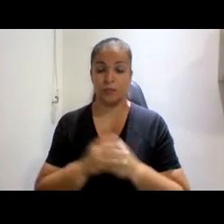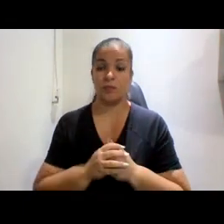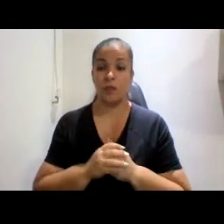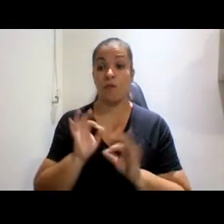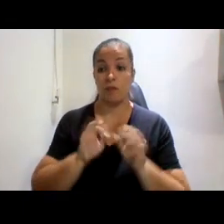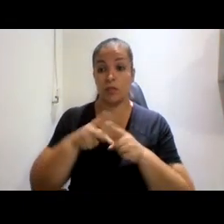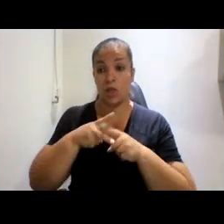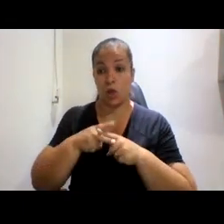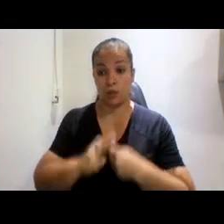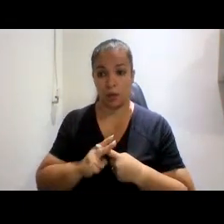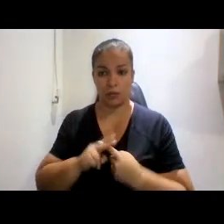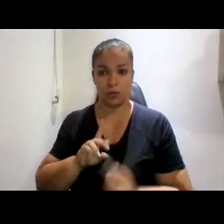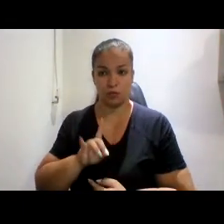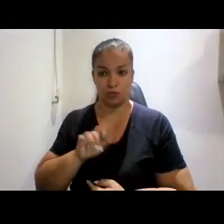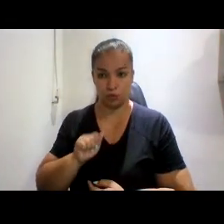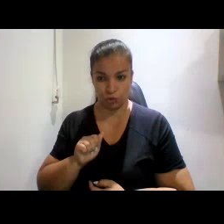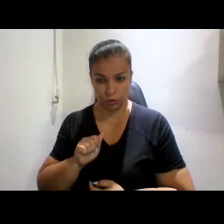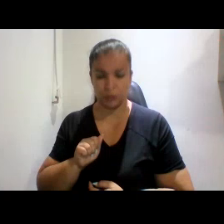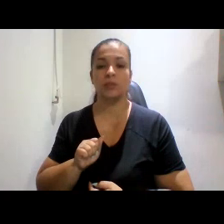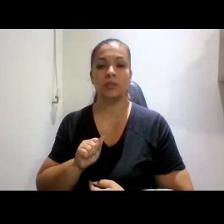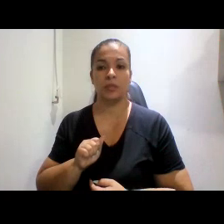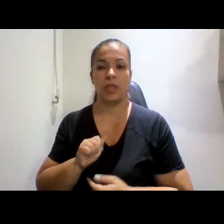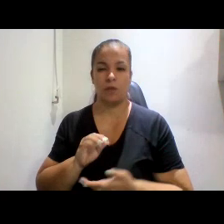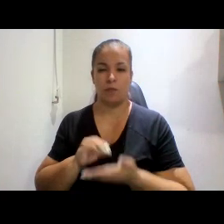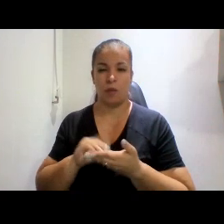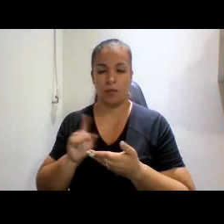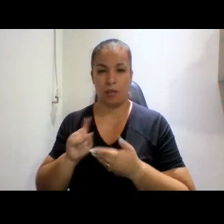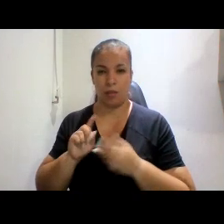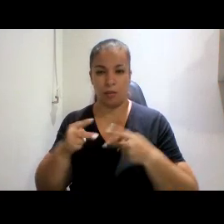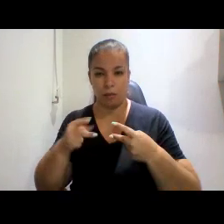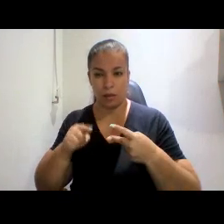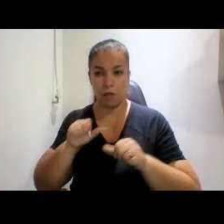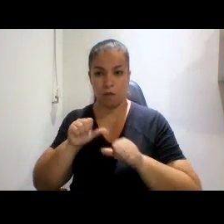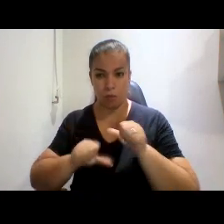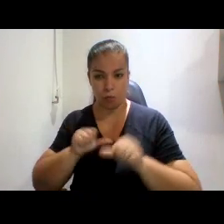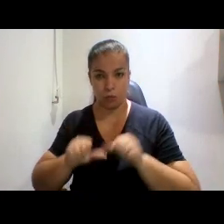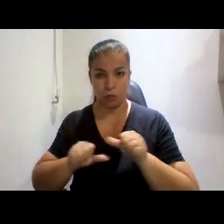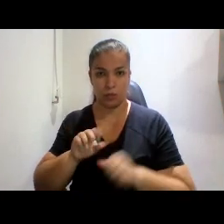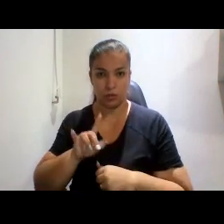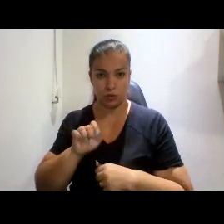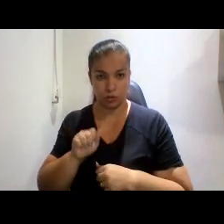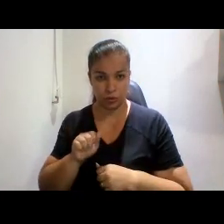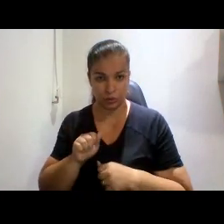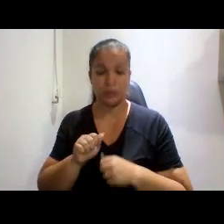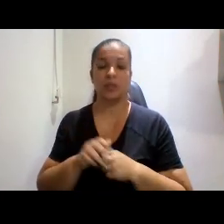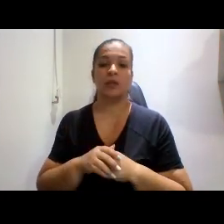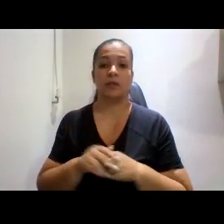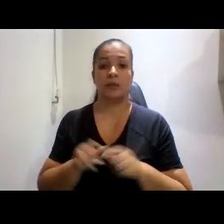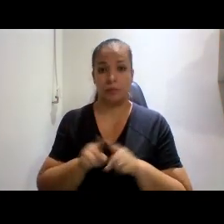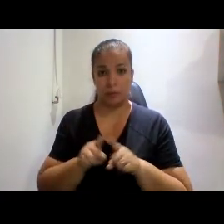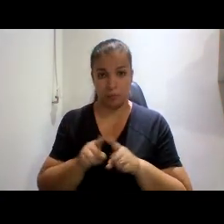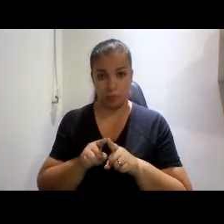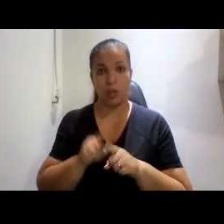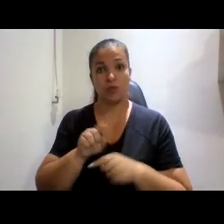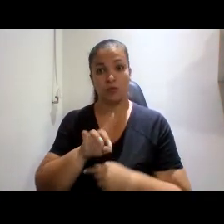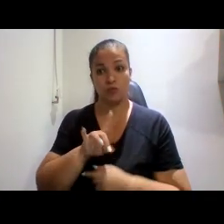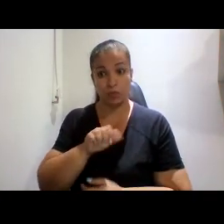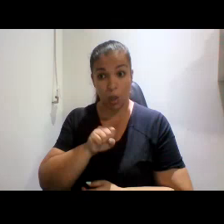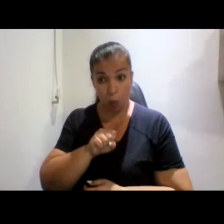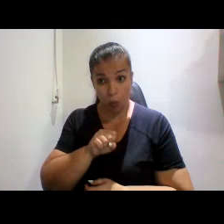das datas lá no link, né? Eu vou alterar a data, vou replicar essa do dia